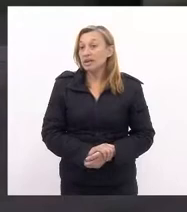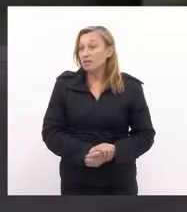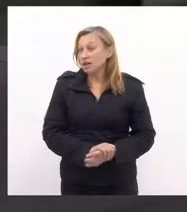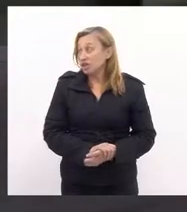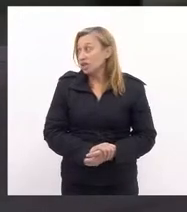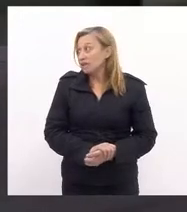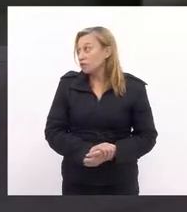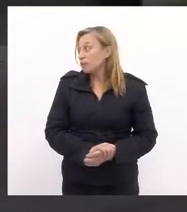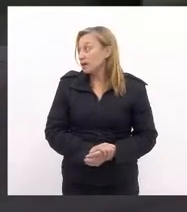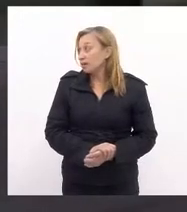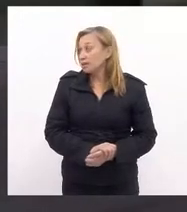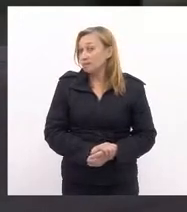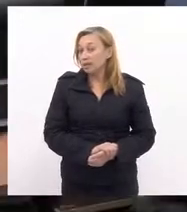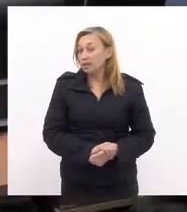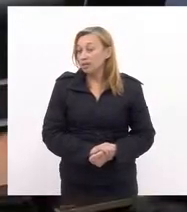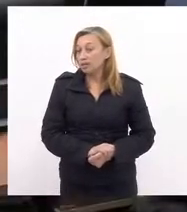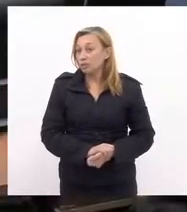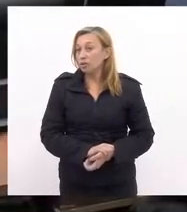Som.